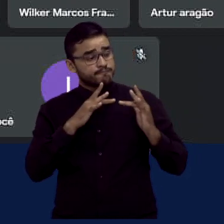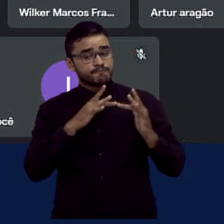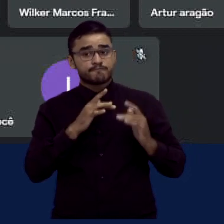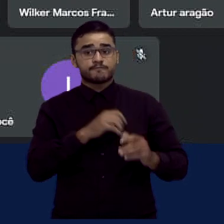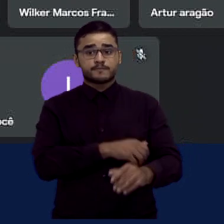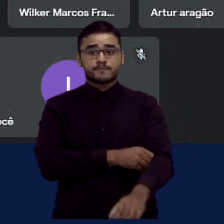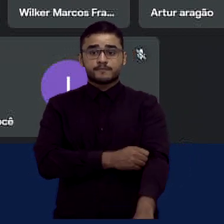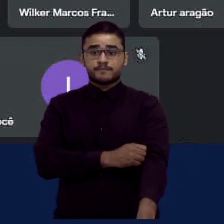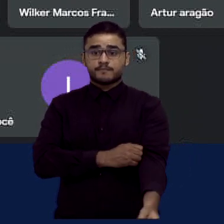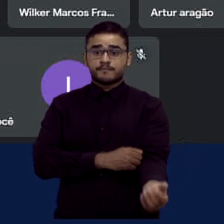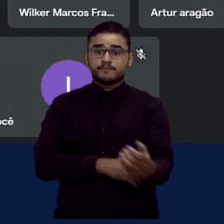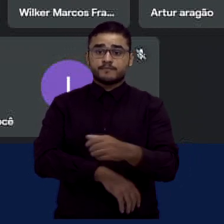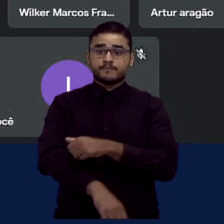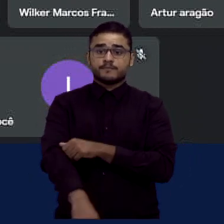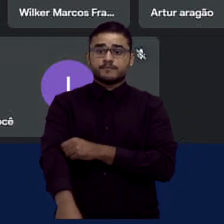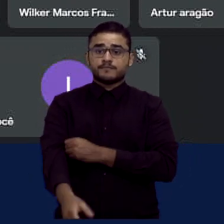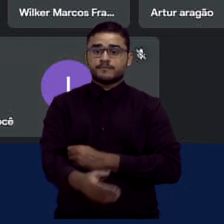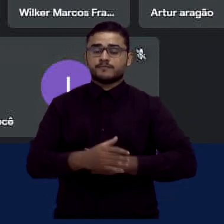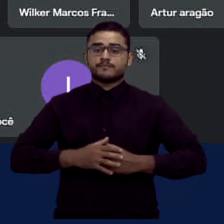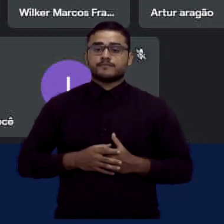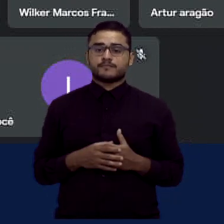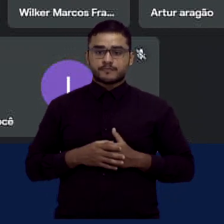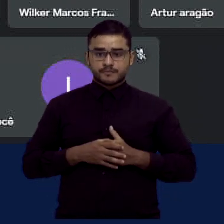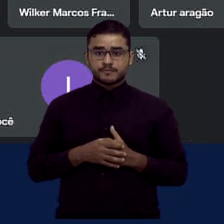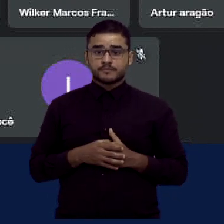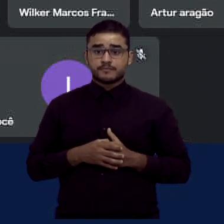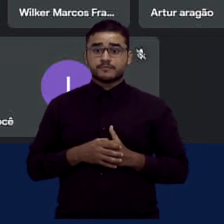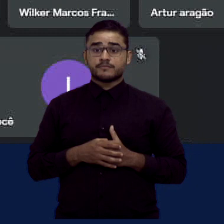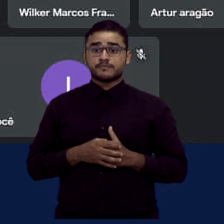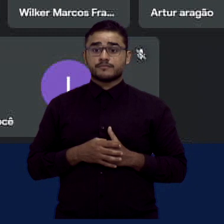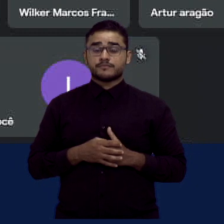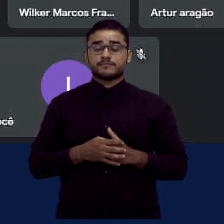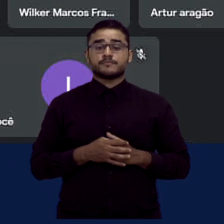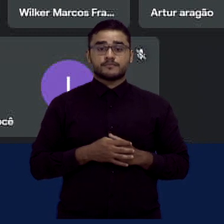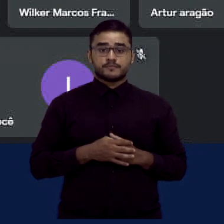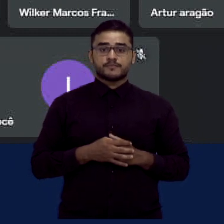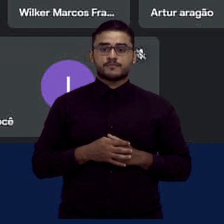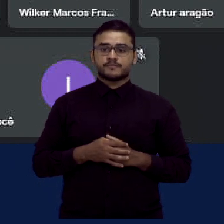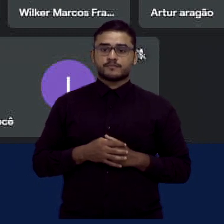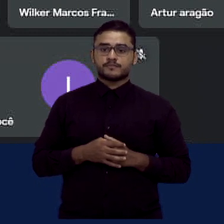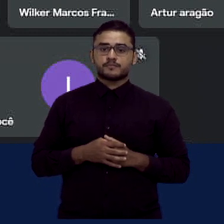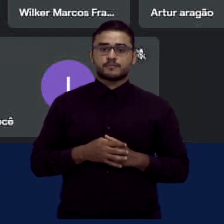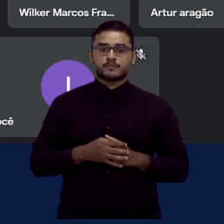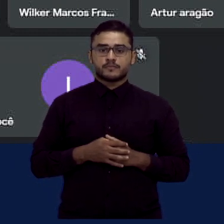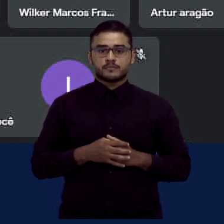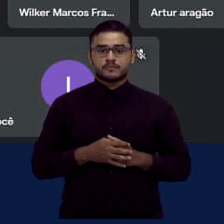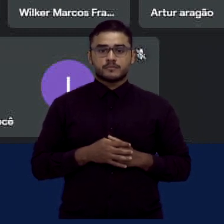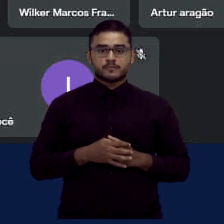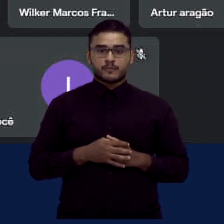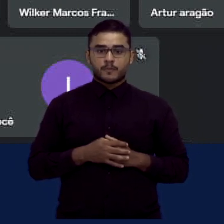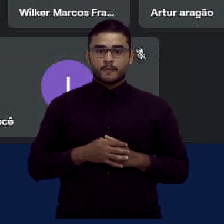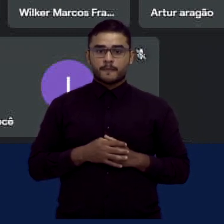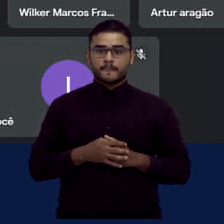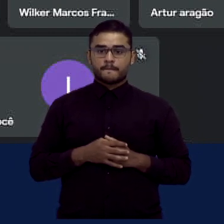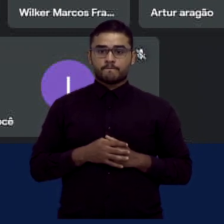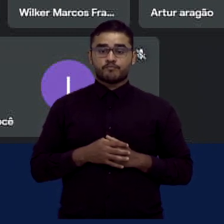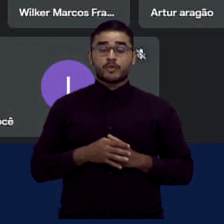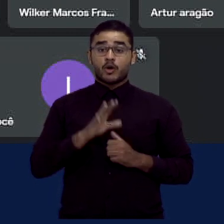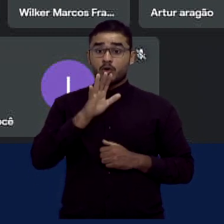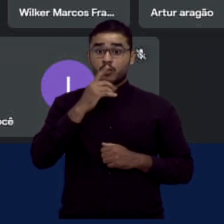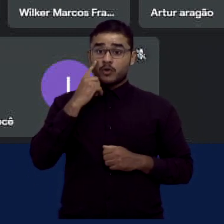A sarjeta, inclusive, é trabalhada de forma muito inteligente, porque ela começa lado a